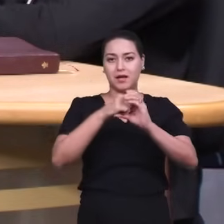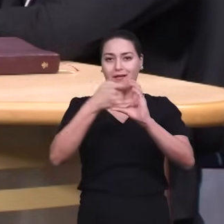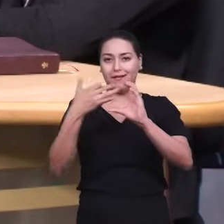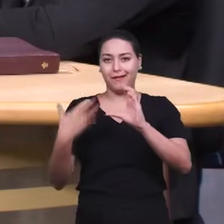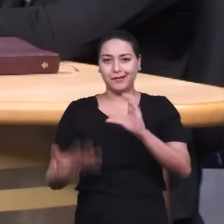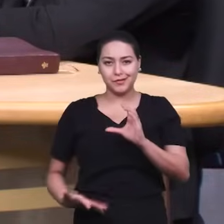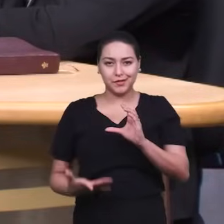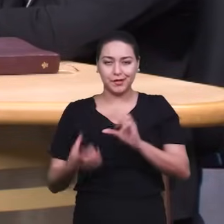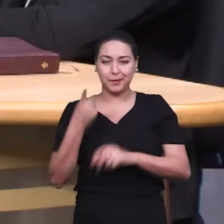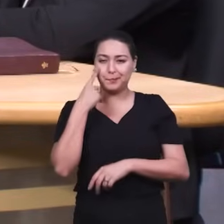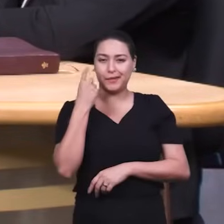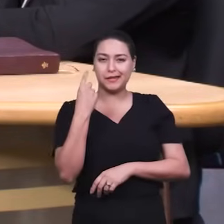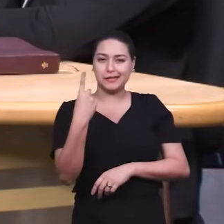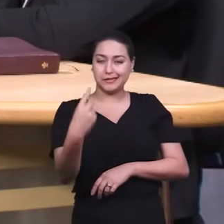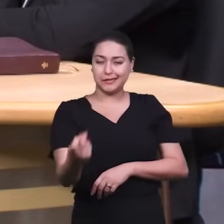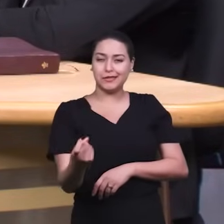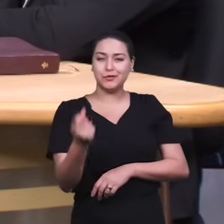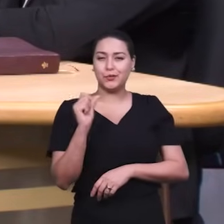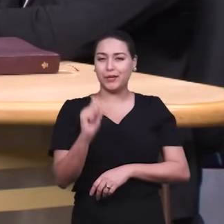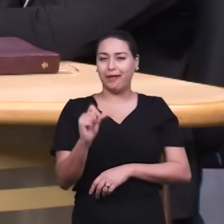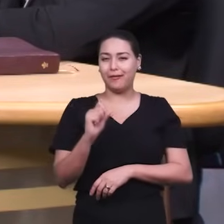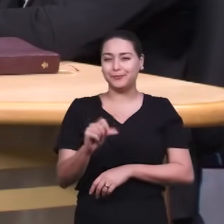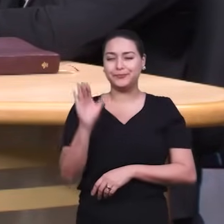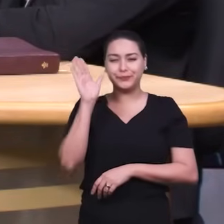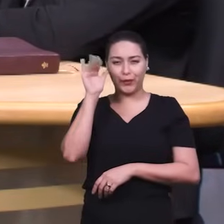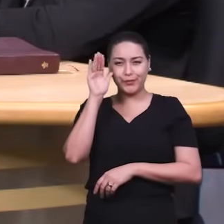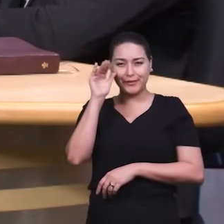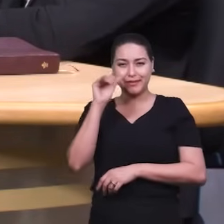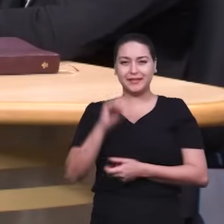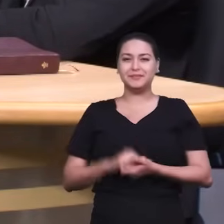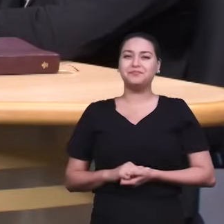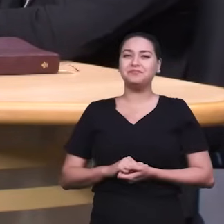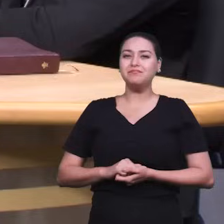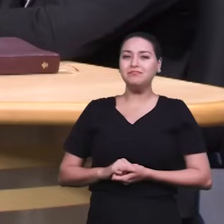nossas características. E uma coisa que eu acho muito interessante, sabe,